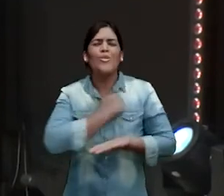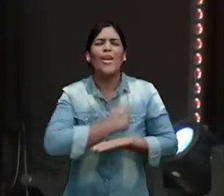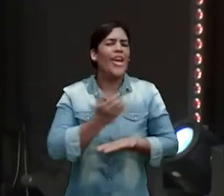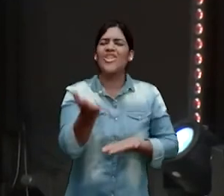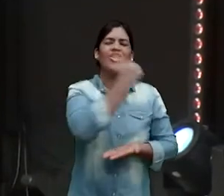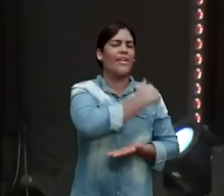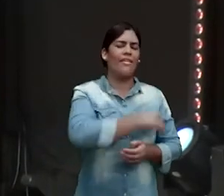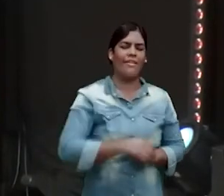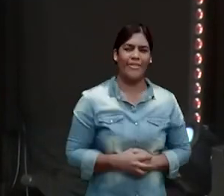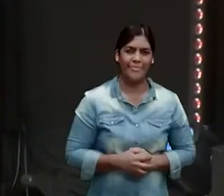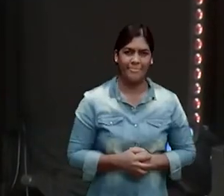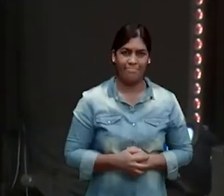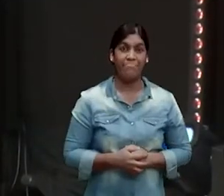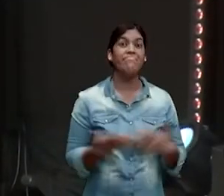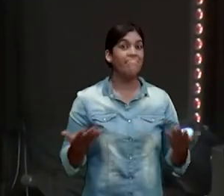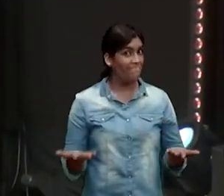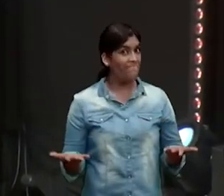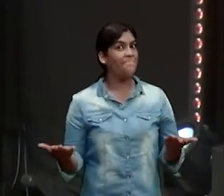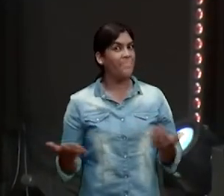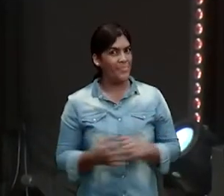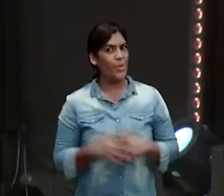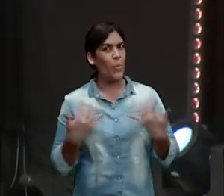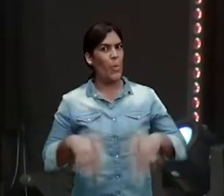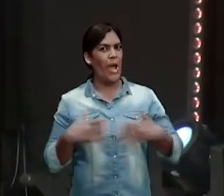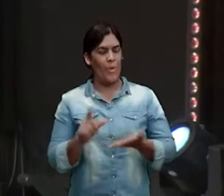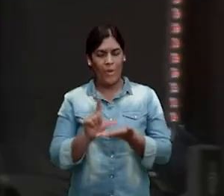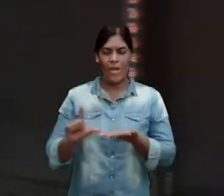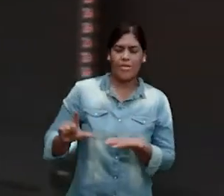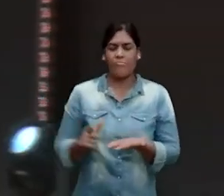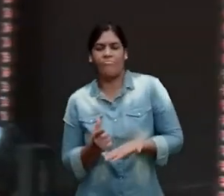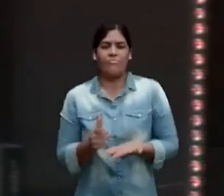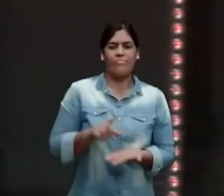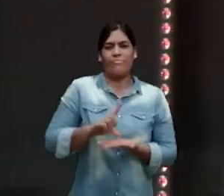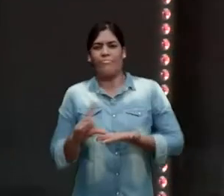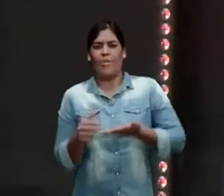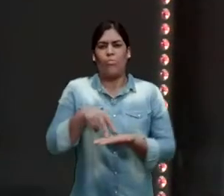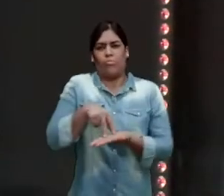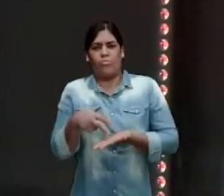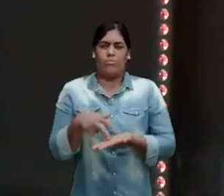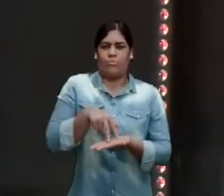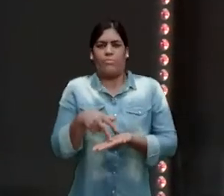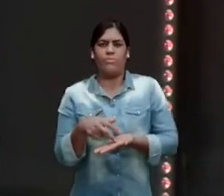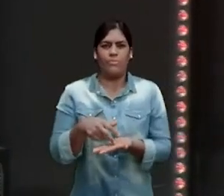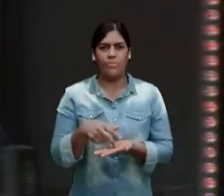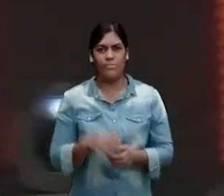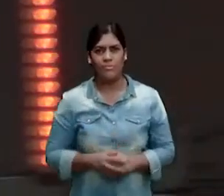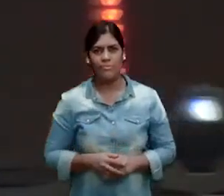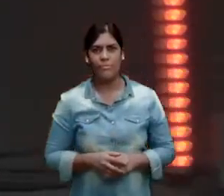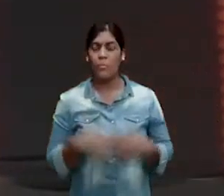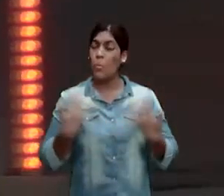chega aí e o Lázaro sai lá de dentro da turma sim ou não